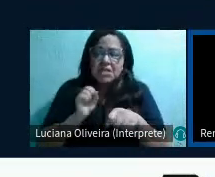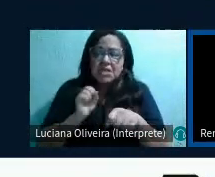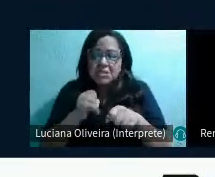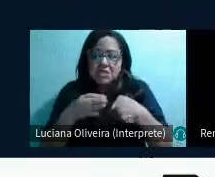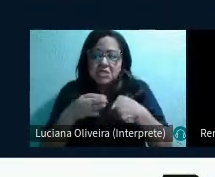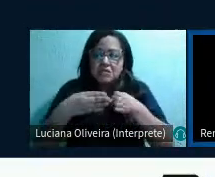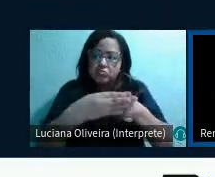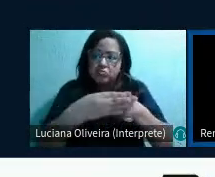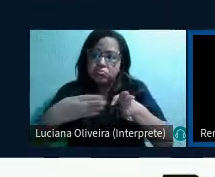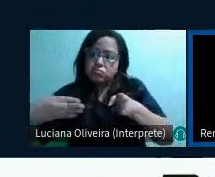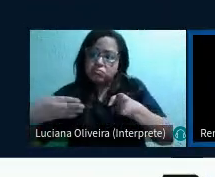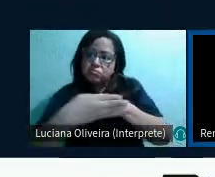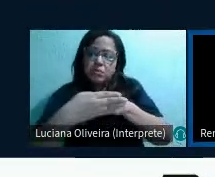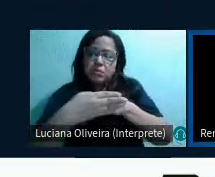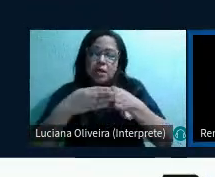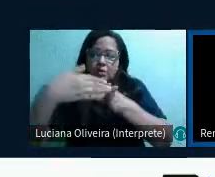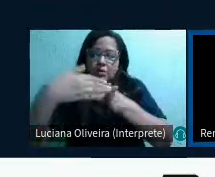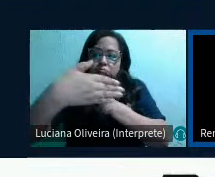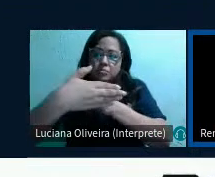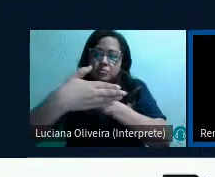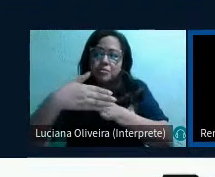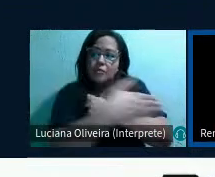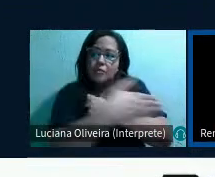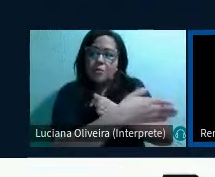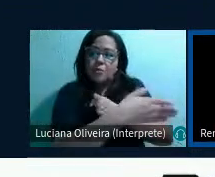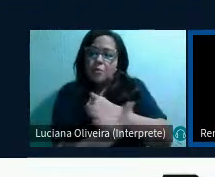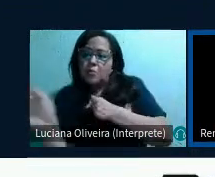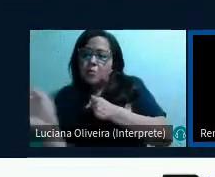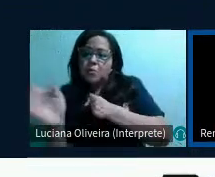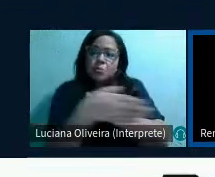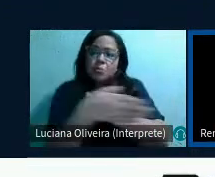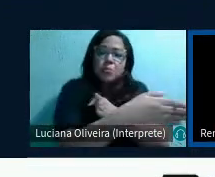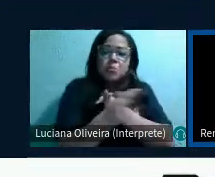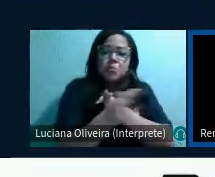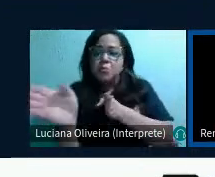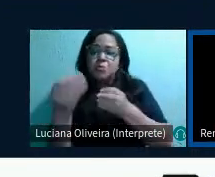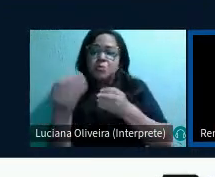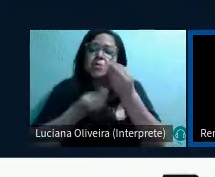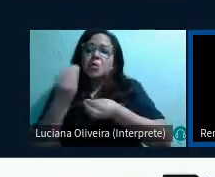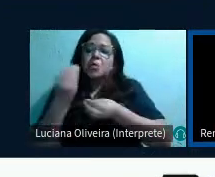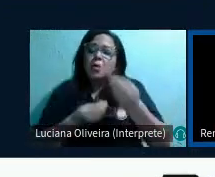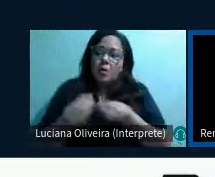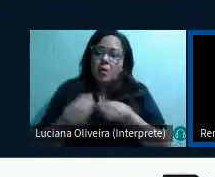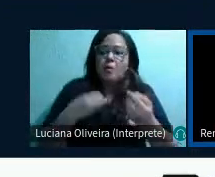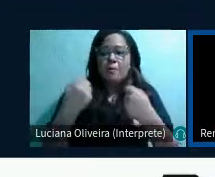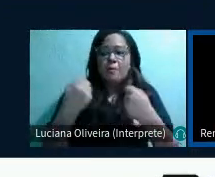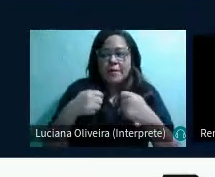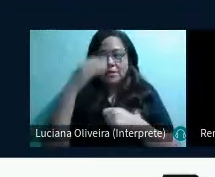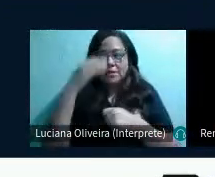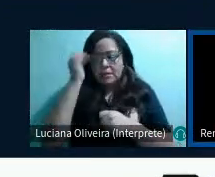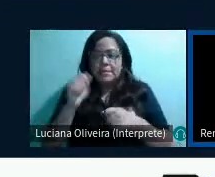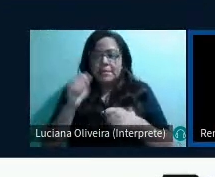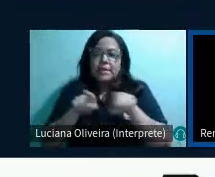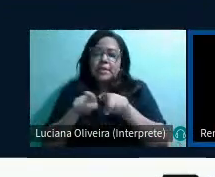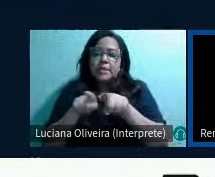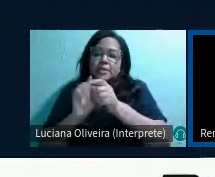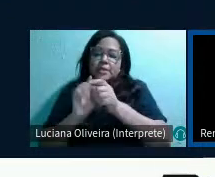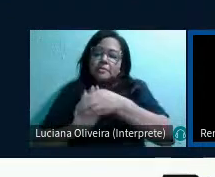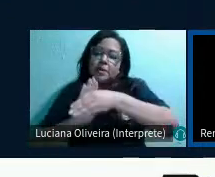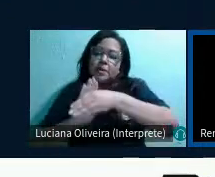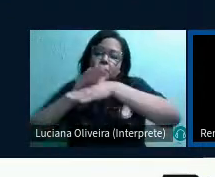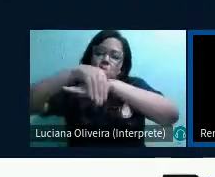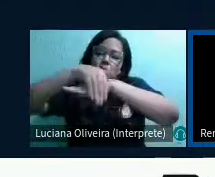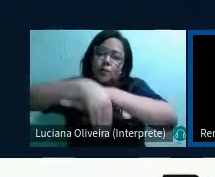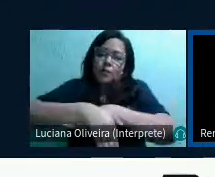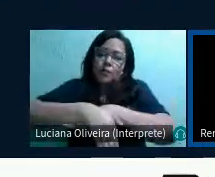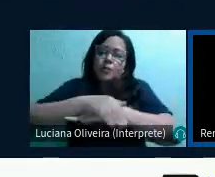O robô vai ter que seguir a partir disso também. Vai ter os redutores de velocidade, os famosos quebra-molas, né? Também vai ter os gaps, os